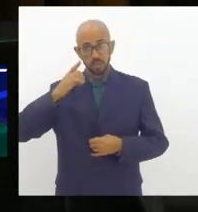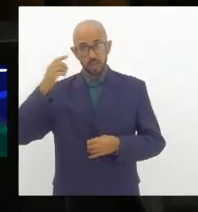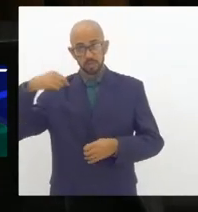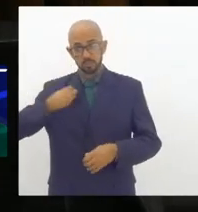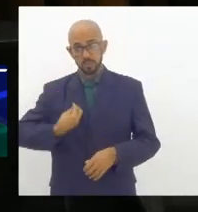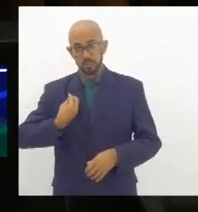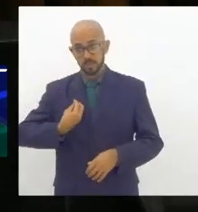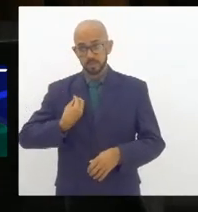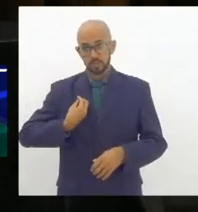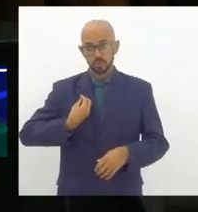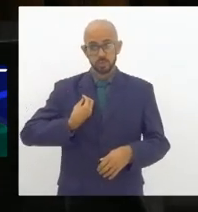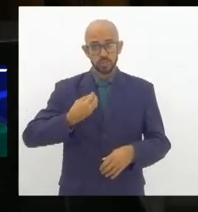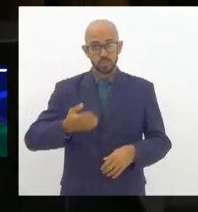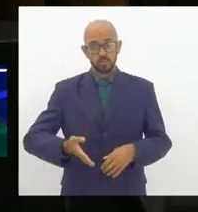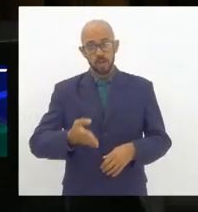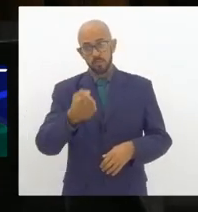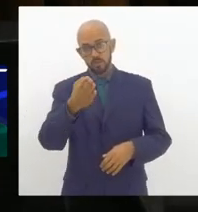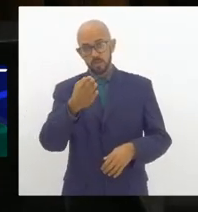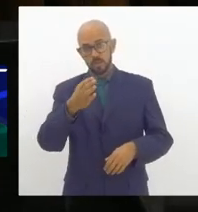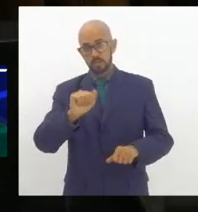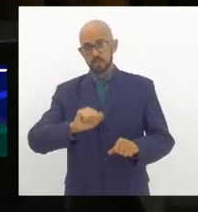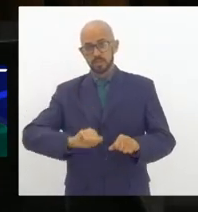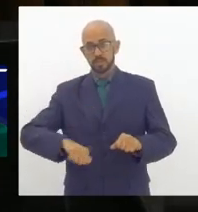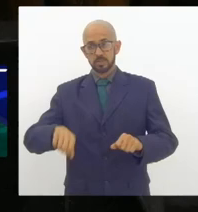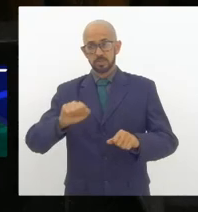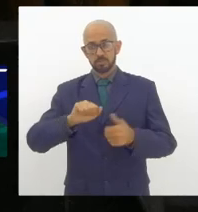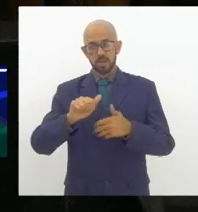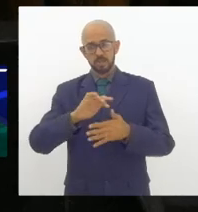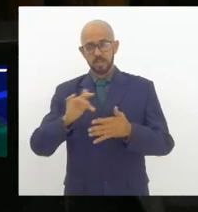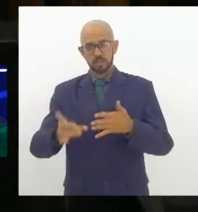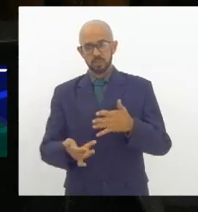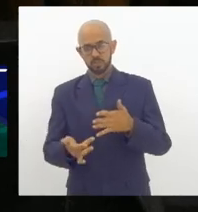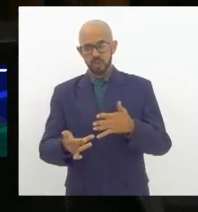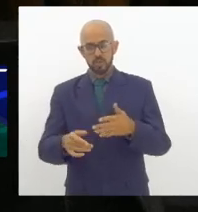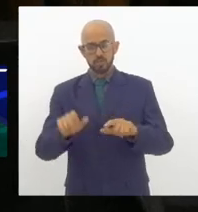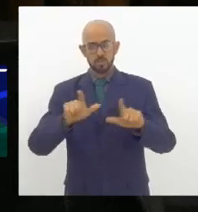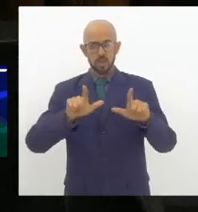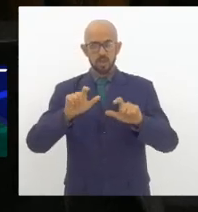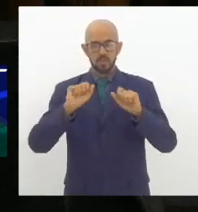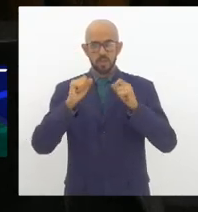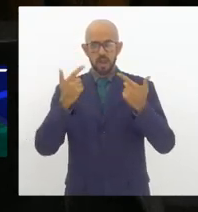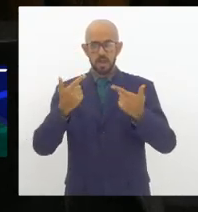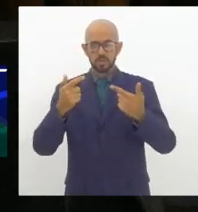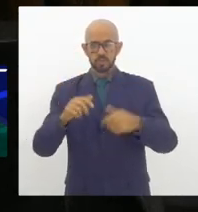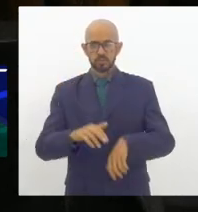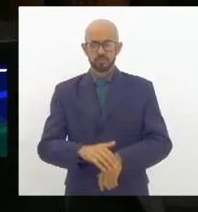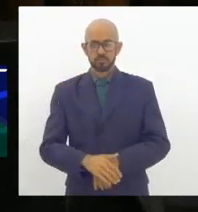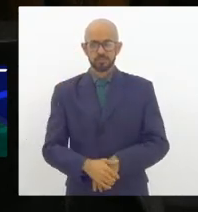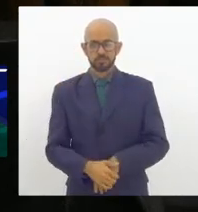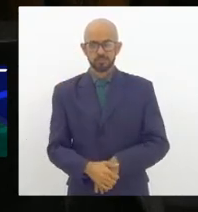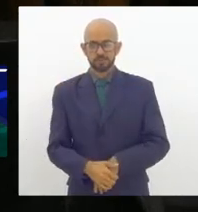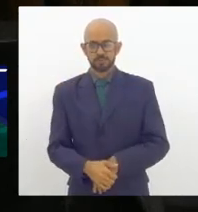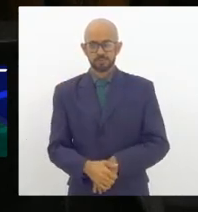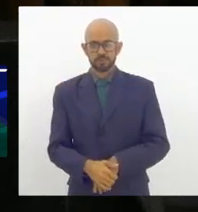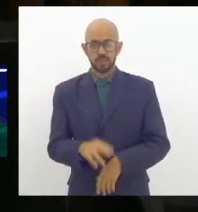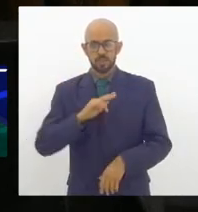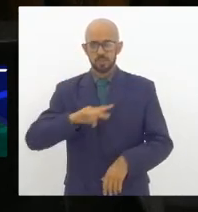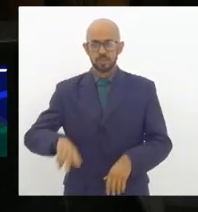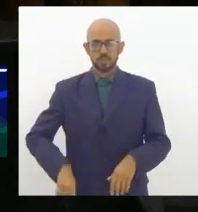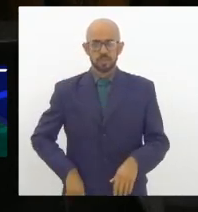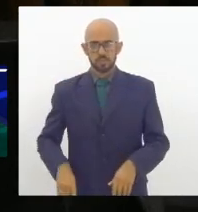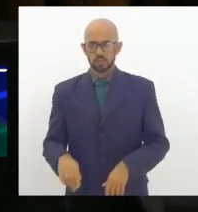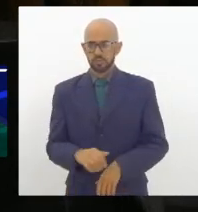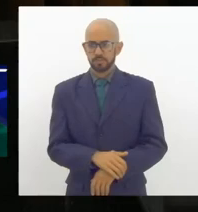presente quem nos assiste pelas redes sociais e pela TV alerj o presidente